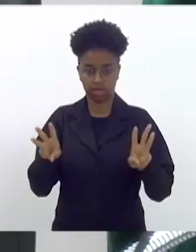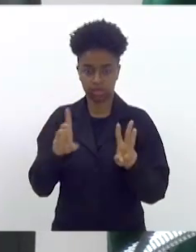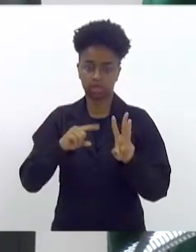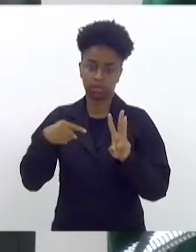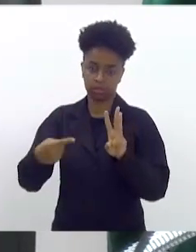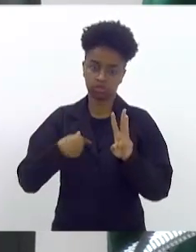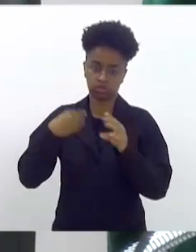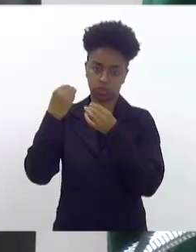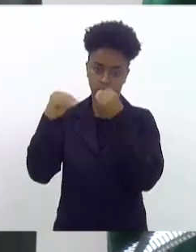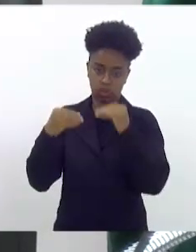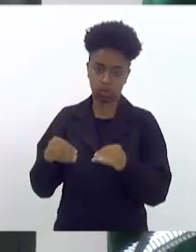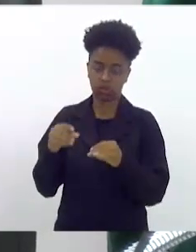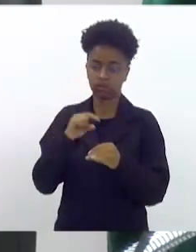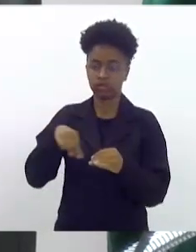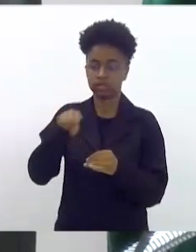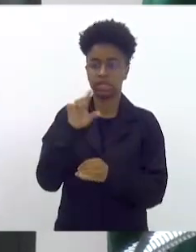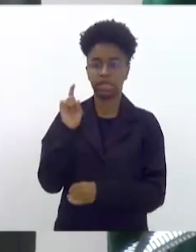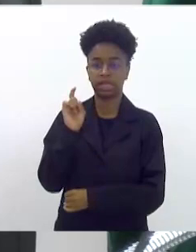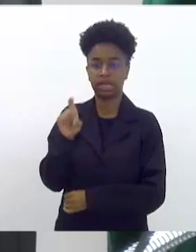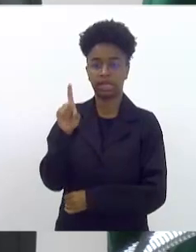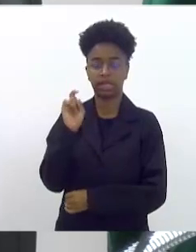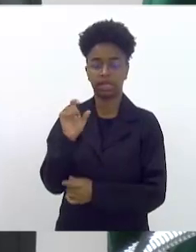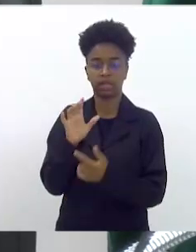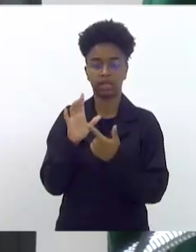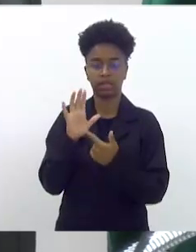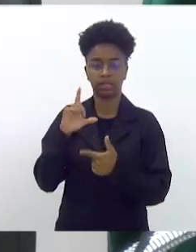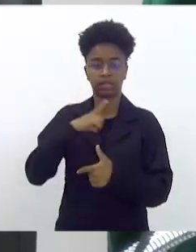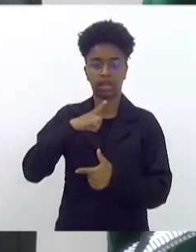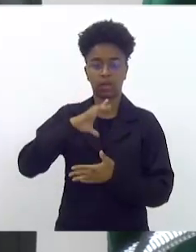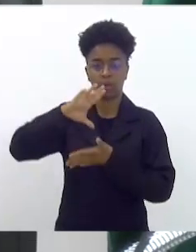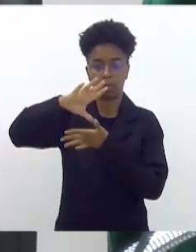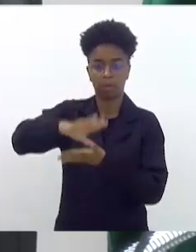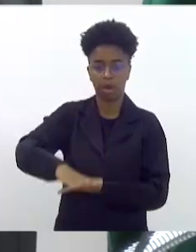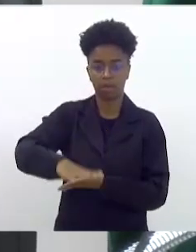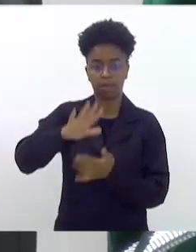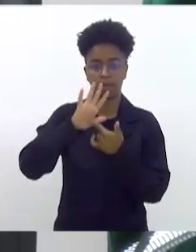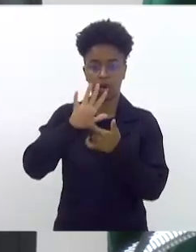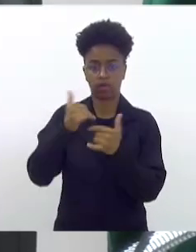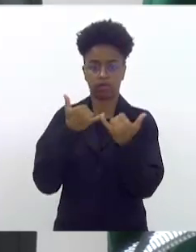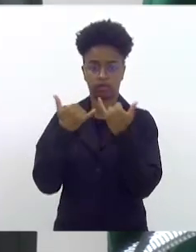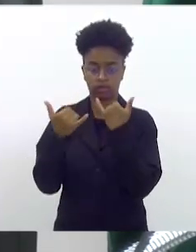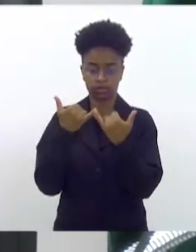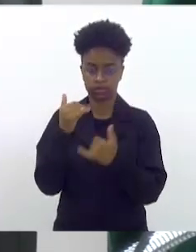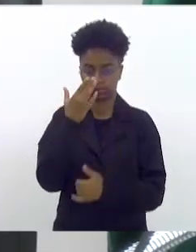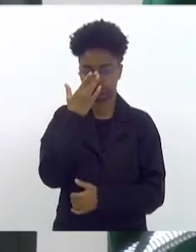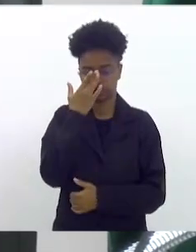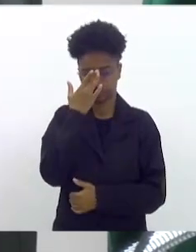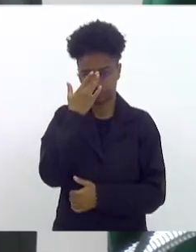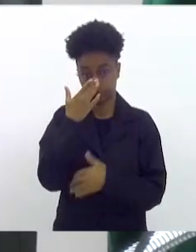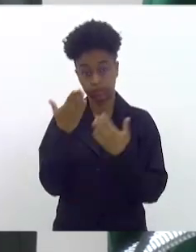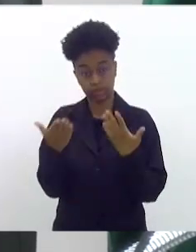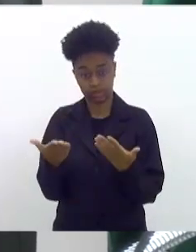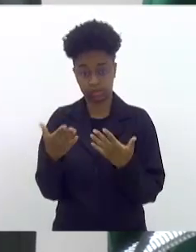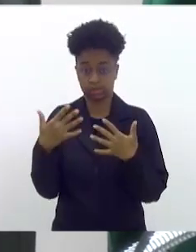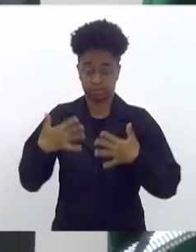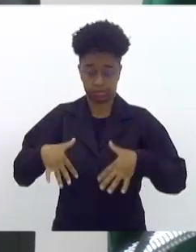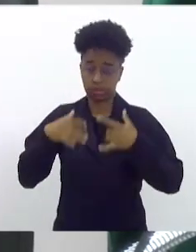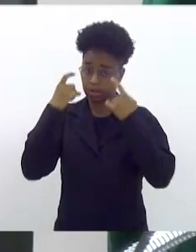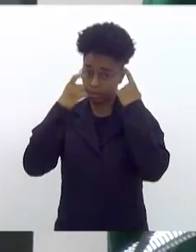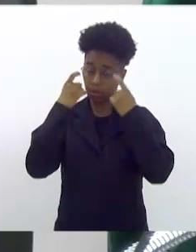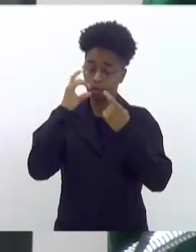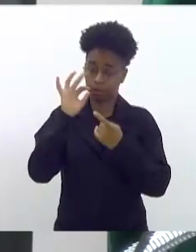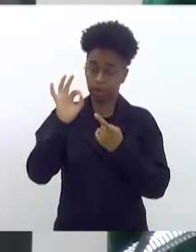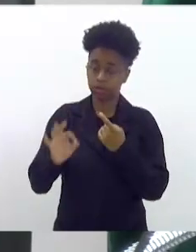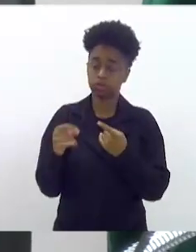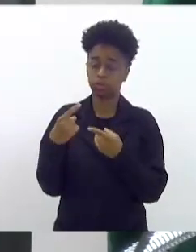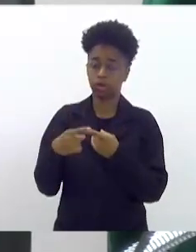deixar aqui, onde você clica no mapa, ele dá os dados, tá? Então, assim, é muito desesperador, porque